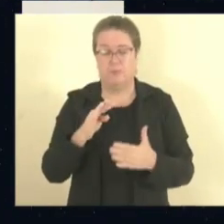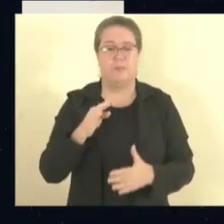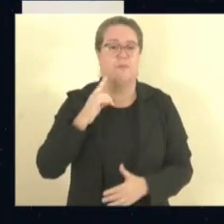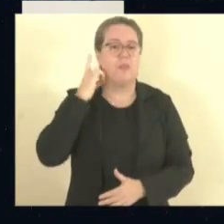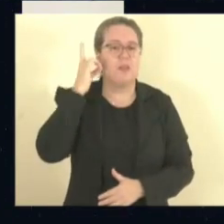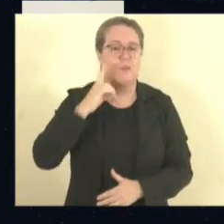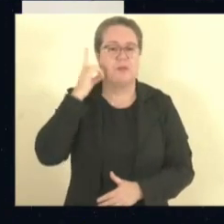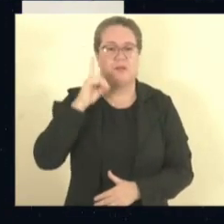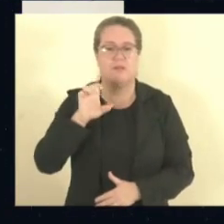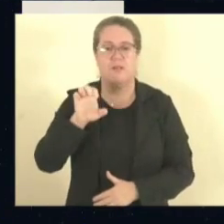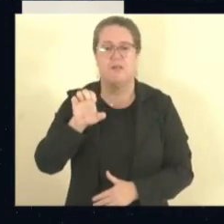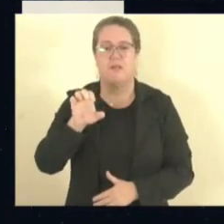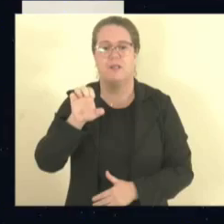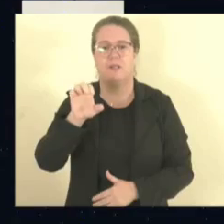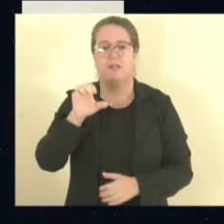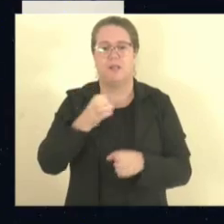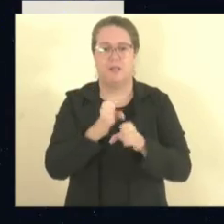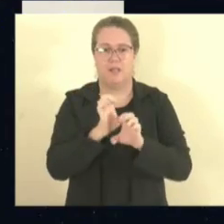Esmeraldo.